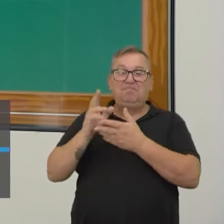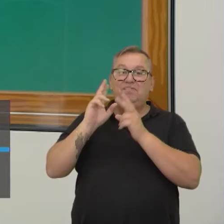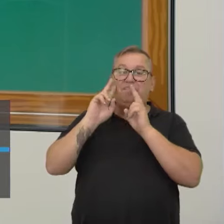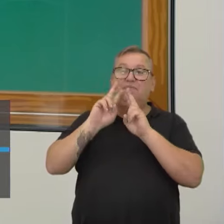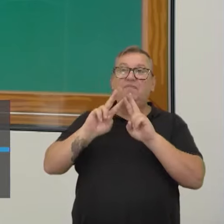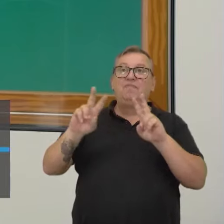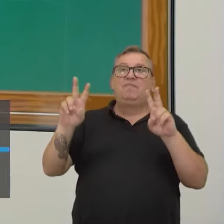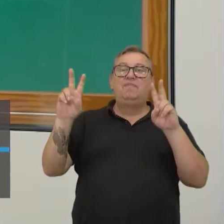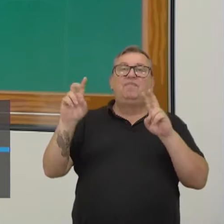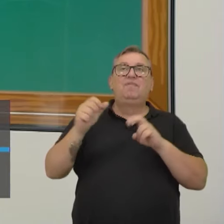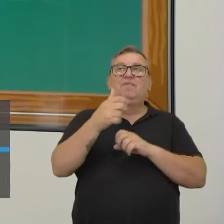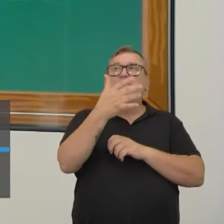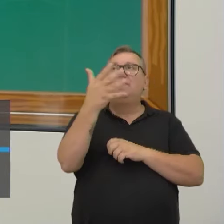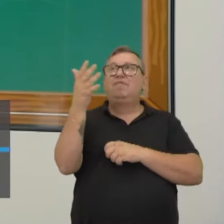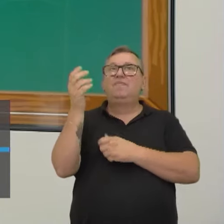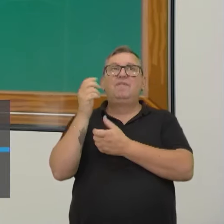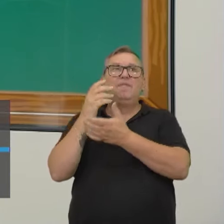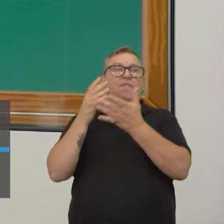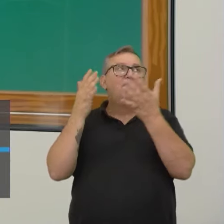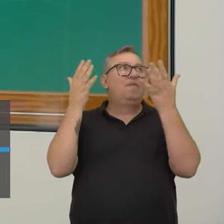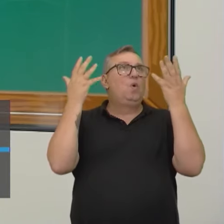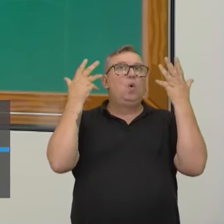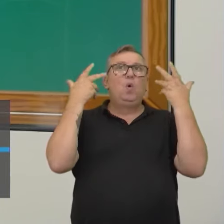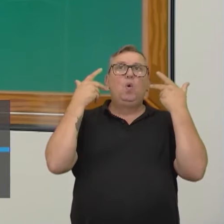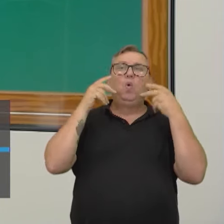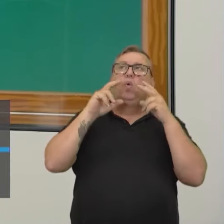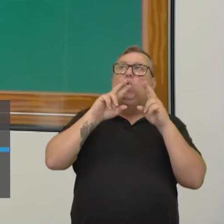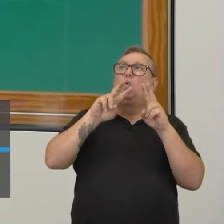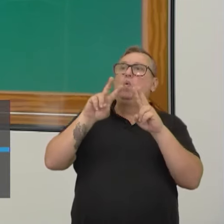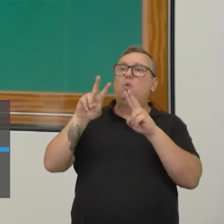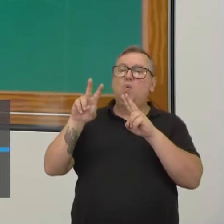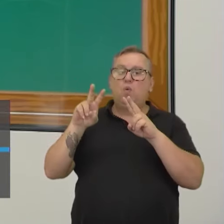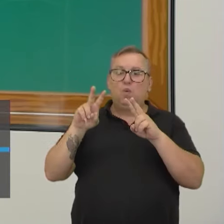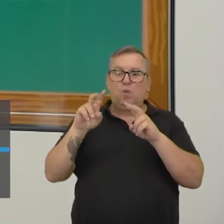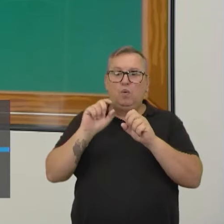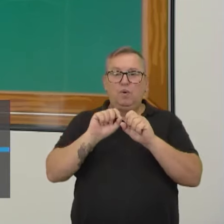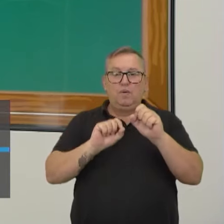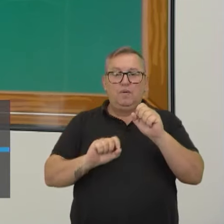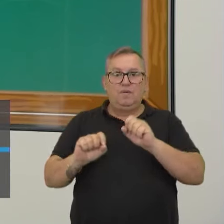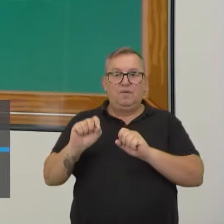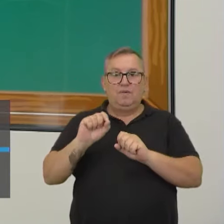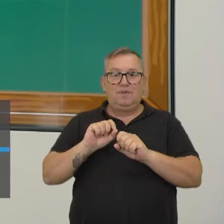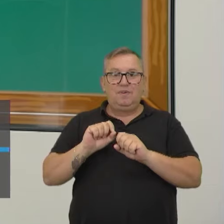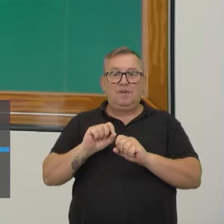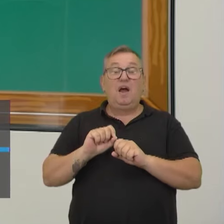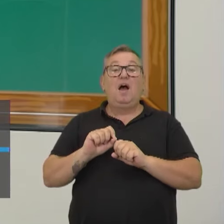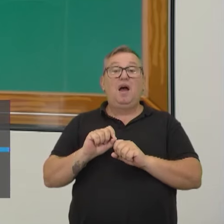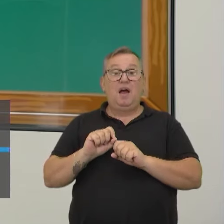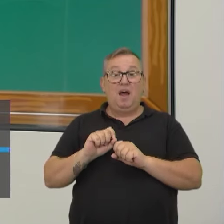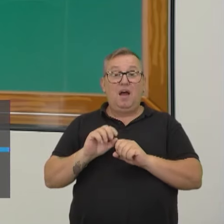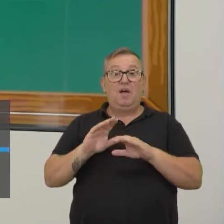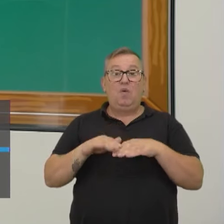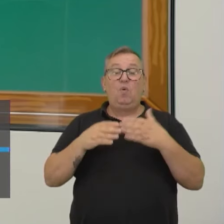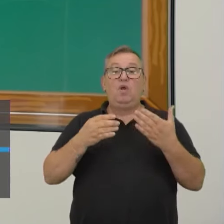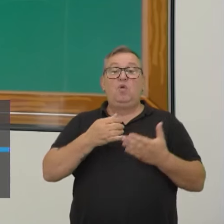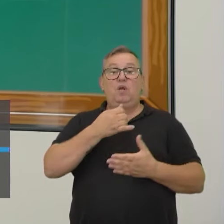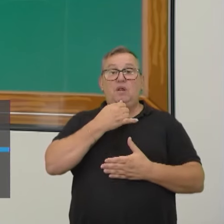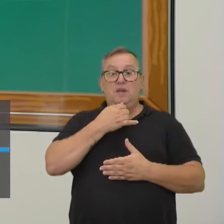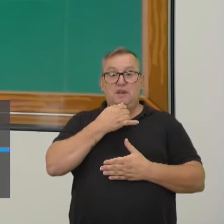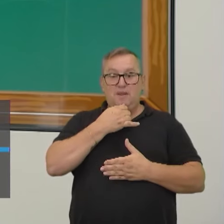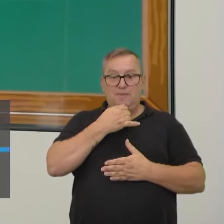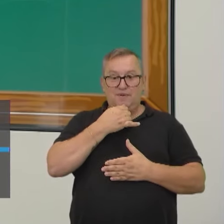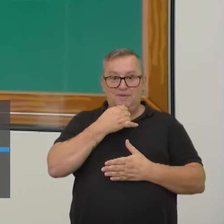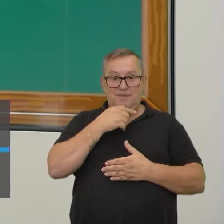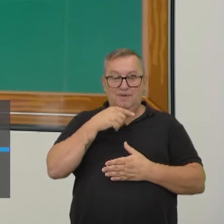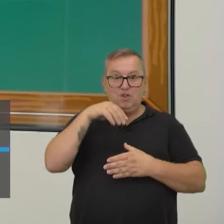natureza, este homem ele começa a fazer alguns cultos agrários. Então, quando, por exemplo,